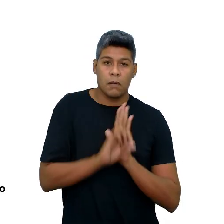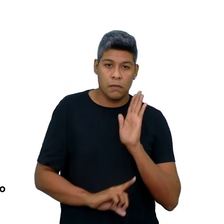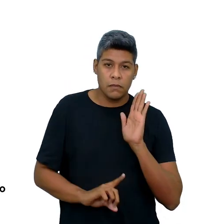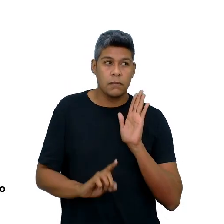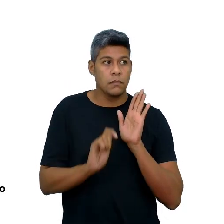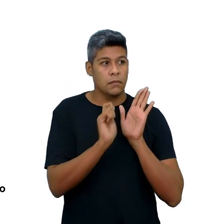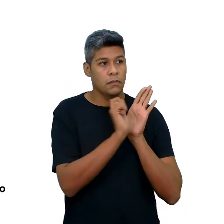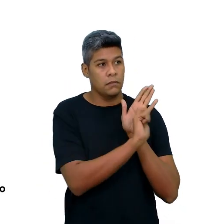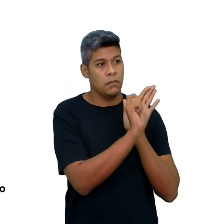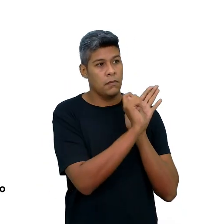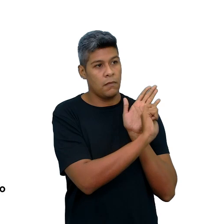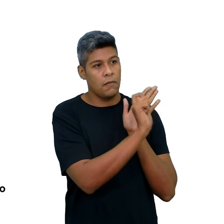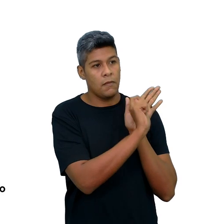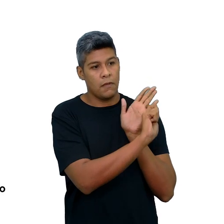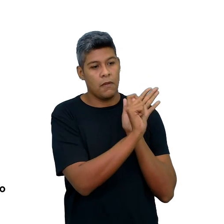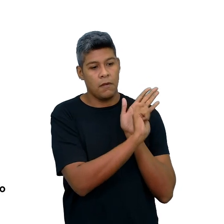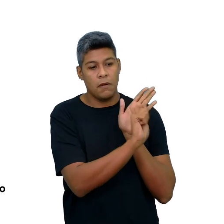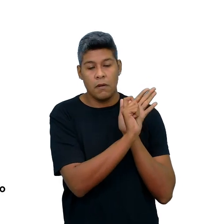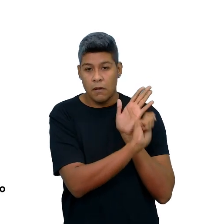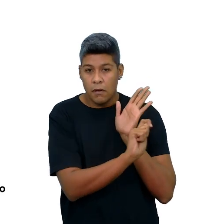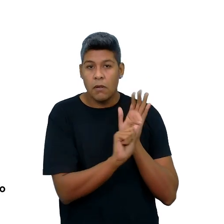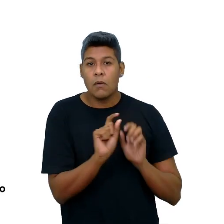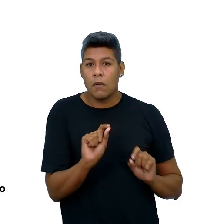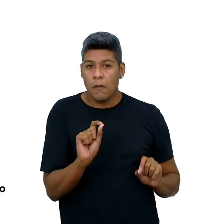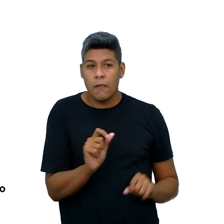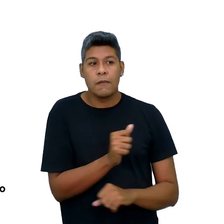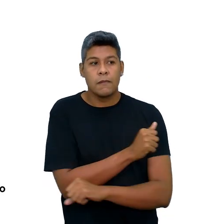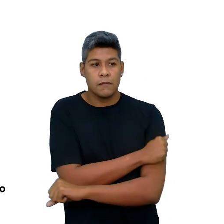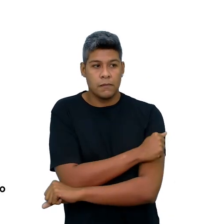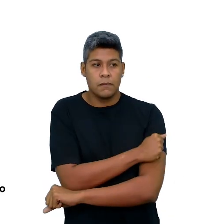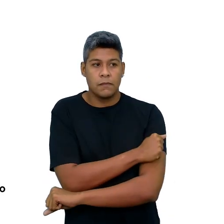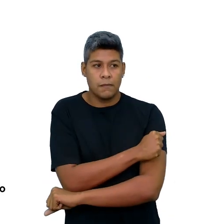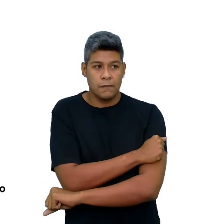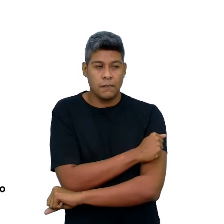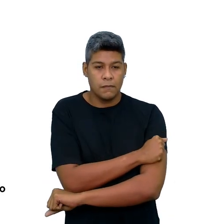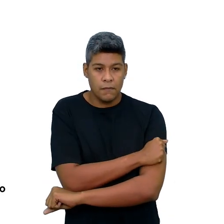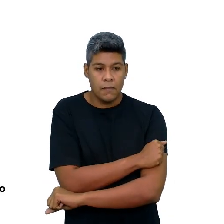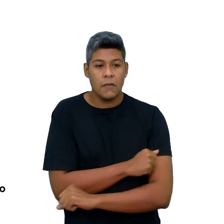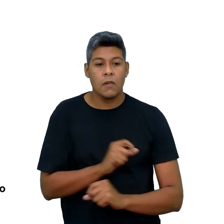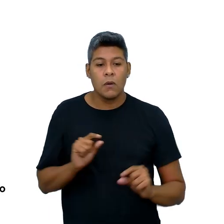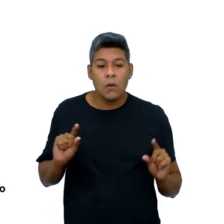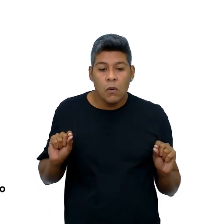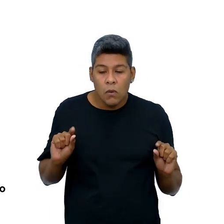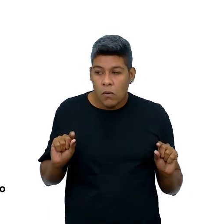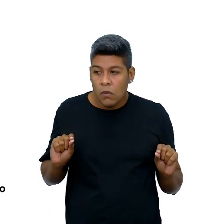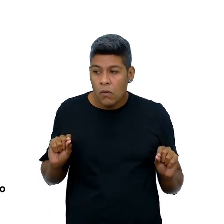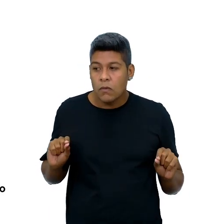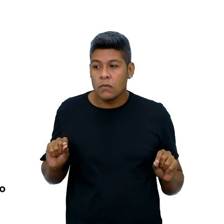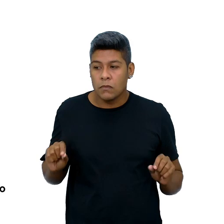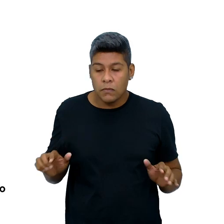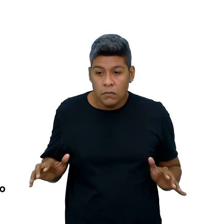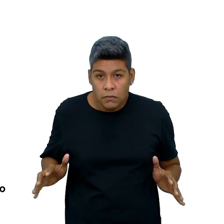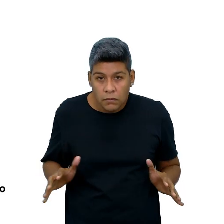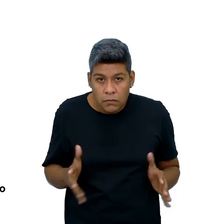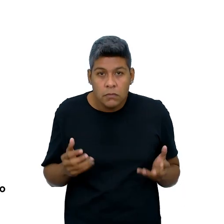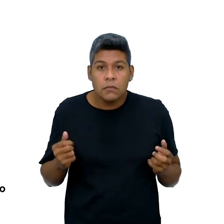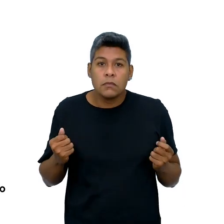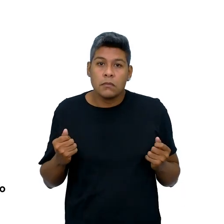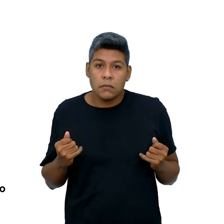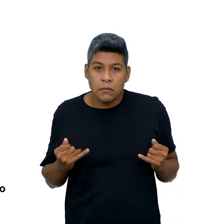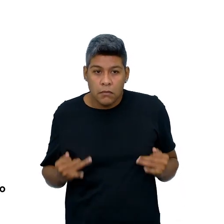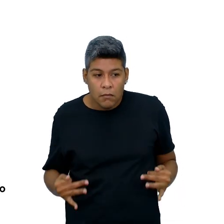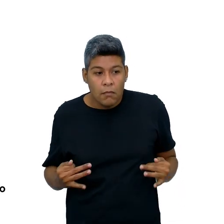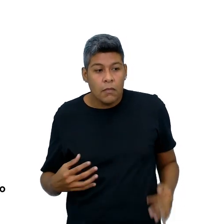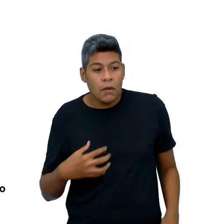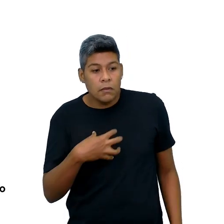lousa, motive também os estudantes, né, a participarem das discussões, a pesquisarem a definição do termo